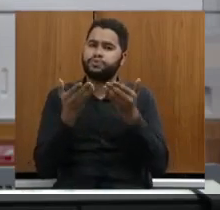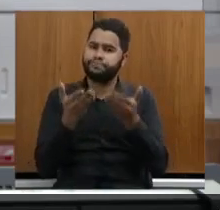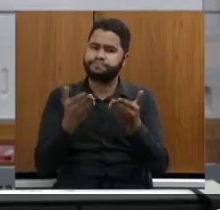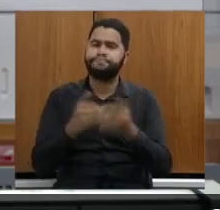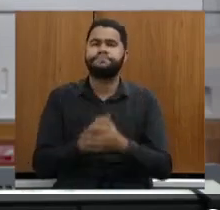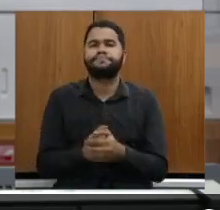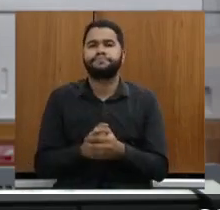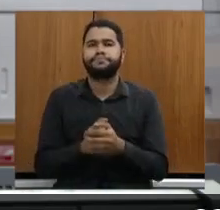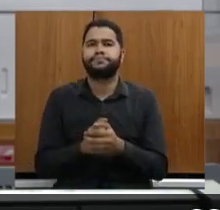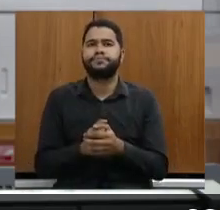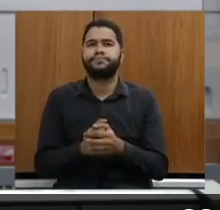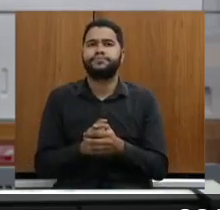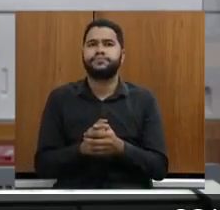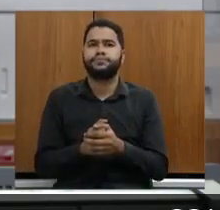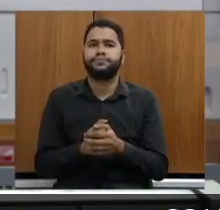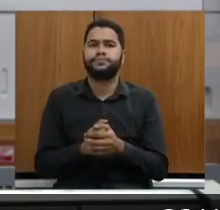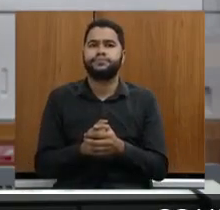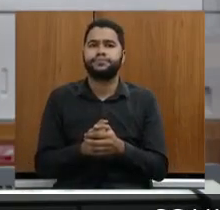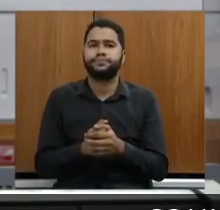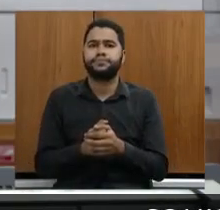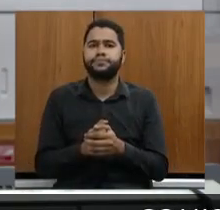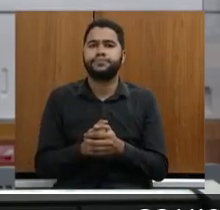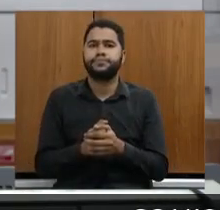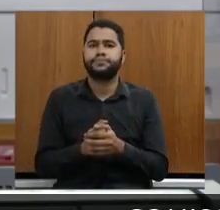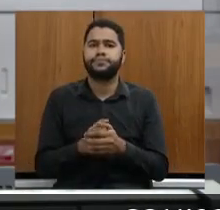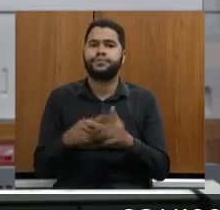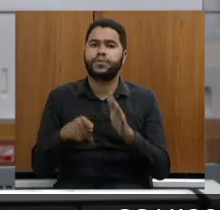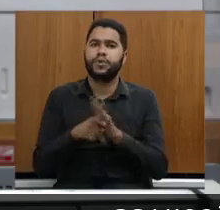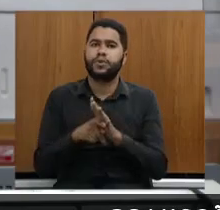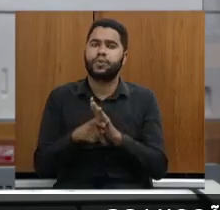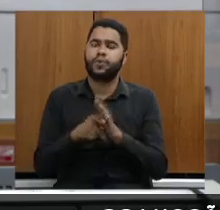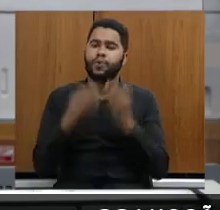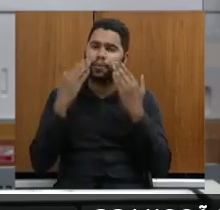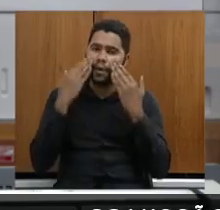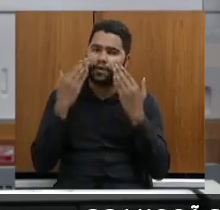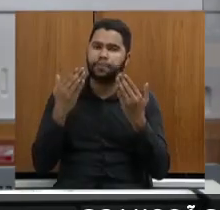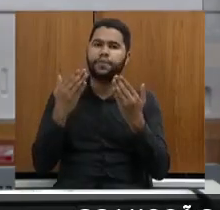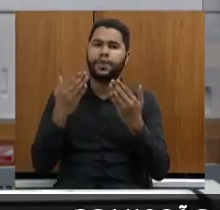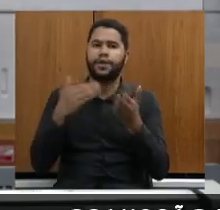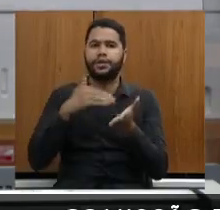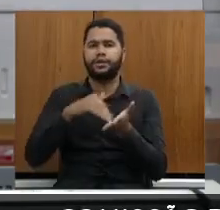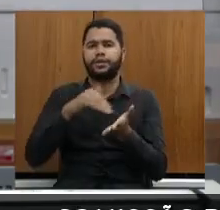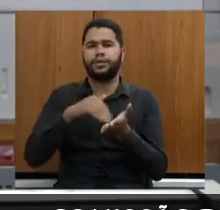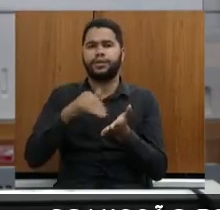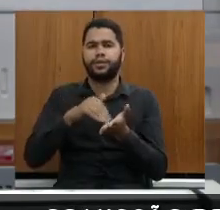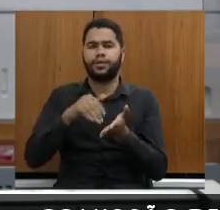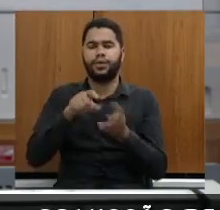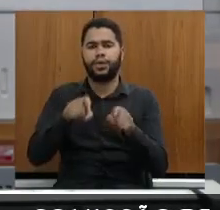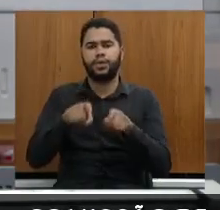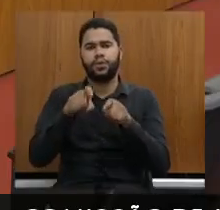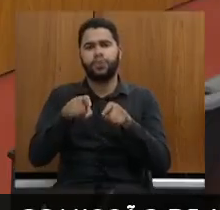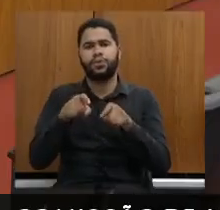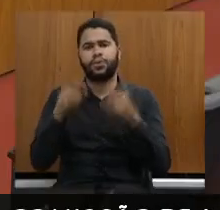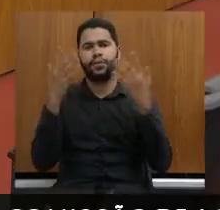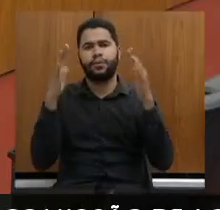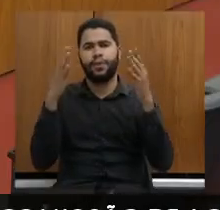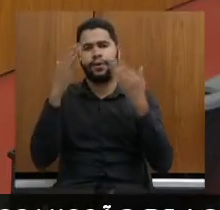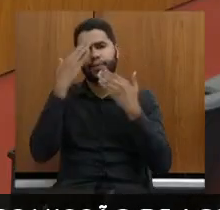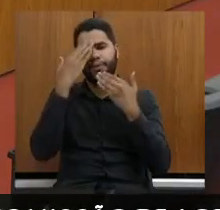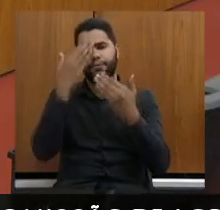comum como essa Paulo acha está na frente da secretaria de agricultura Parabéns